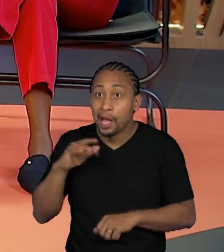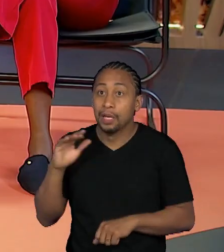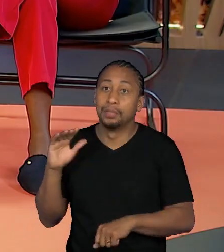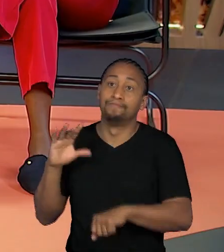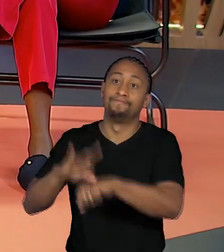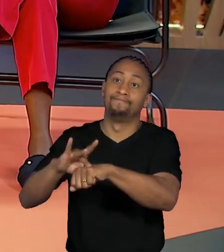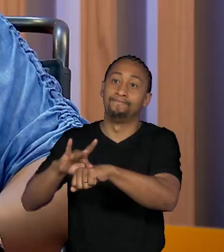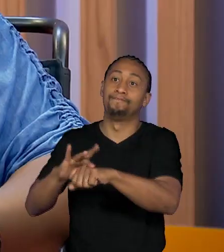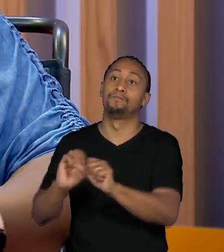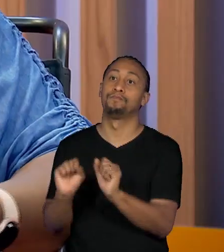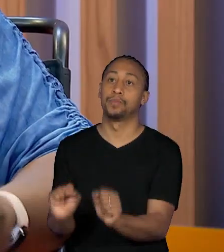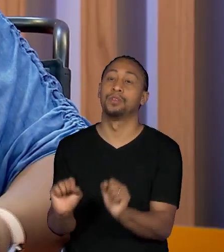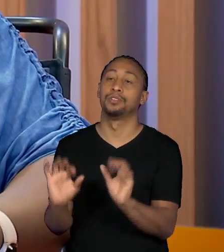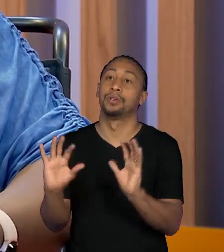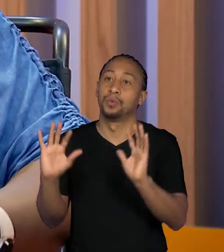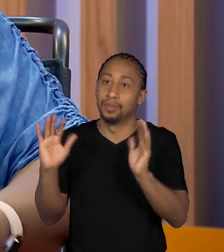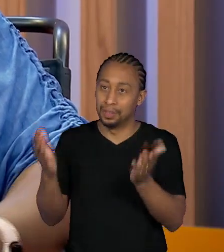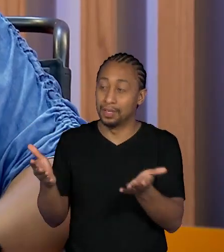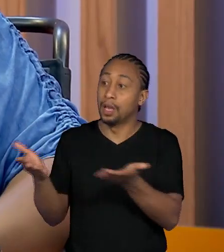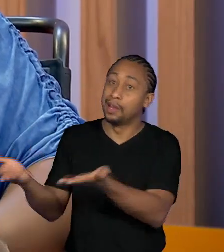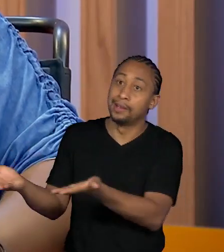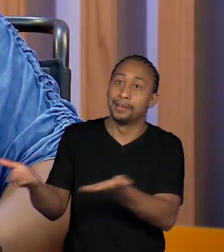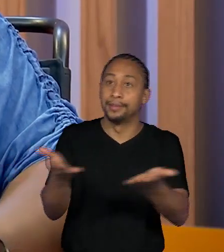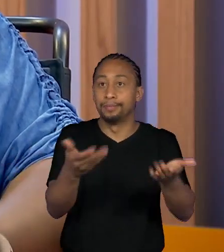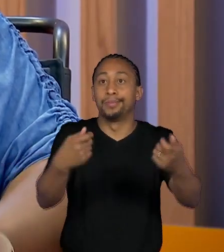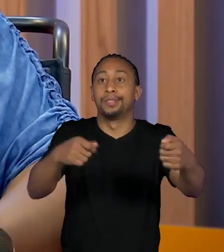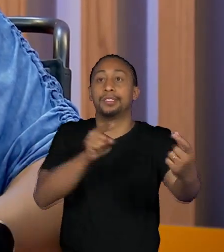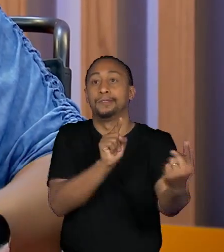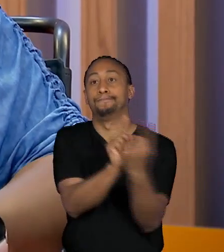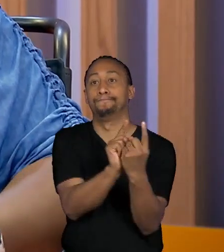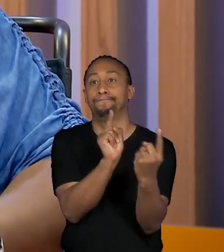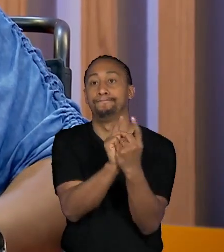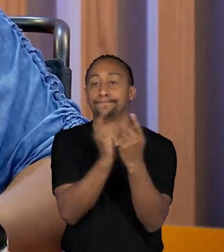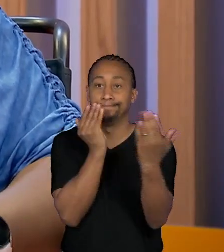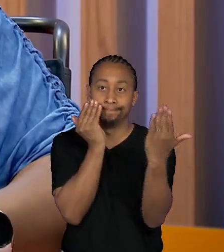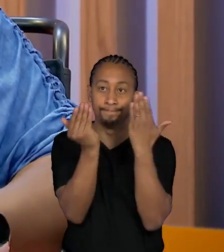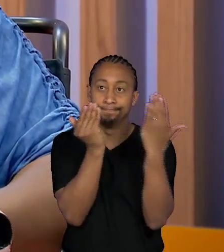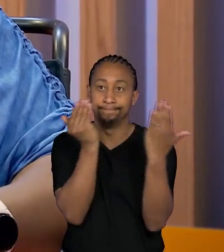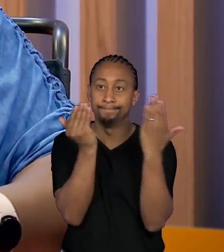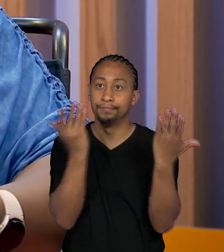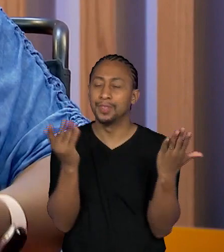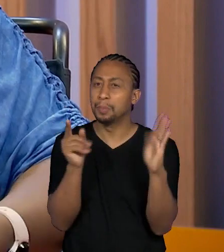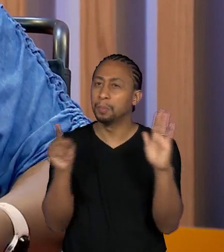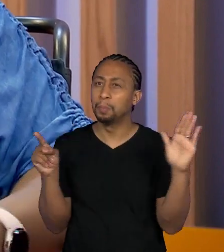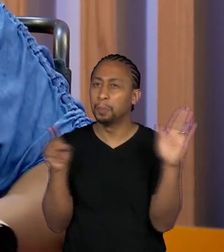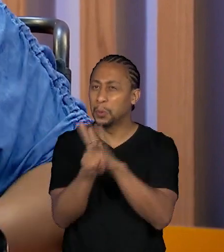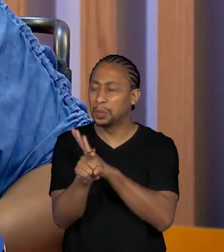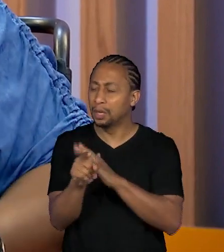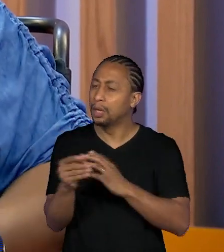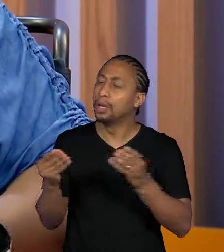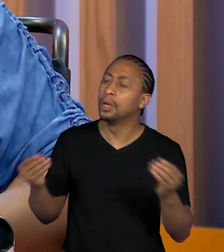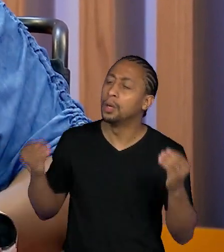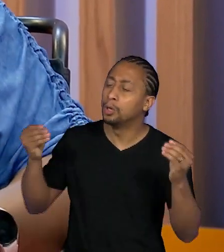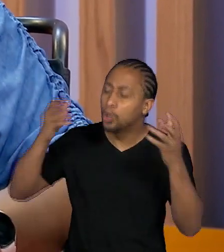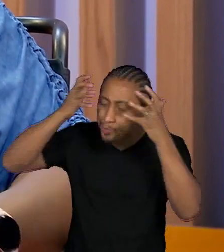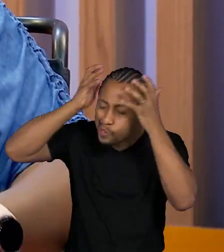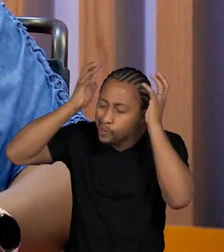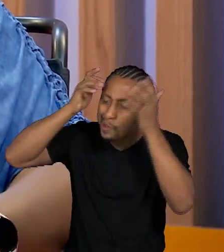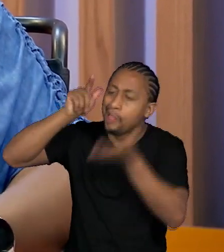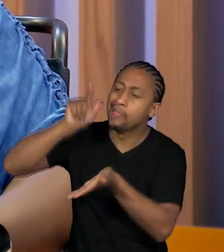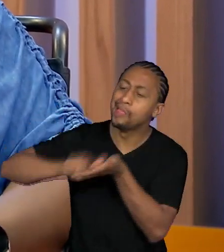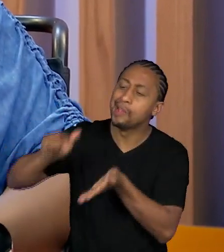leva as pessoas para as clínicas psicológicas. Né? Alguém perguntar para você como você lava o seu cabelo